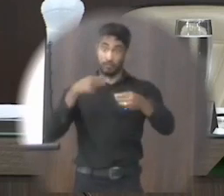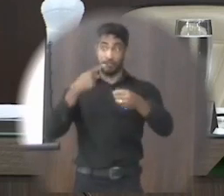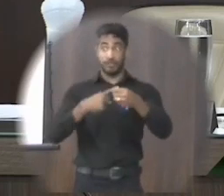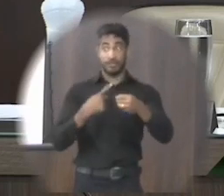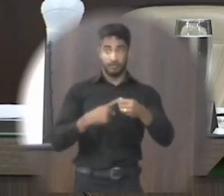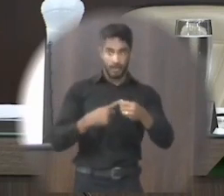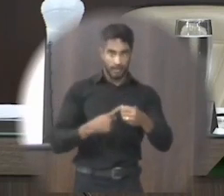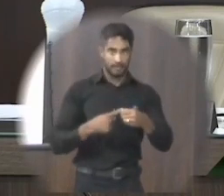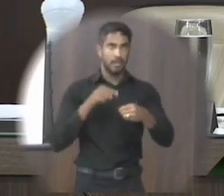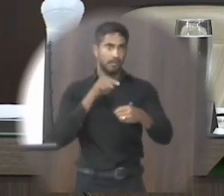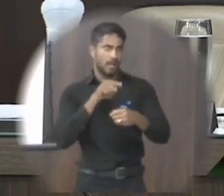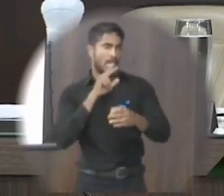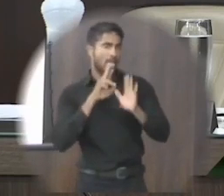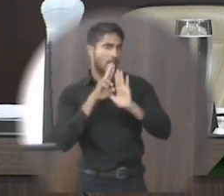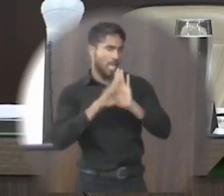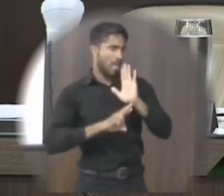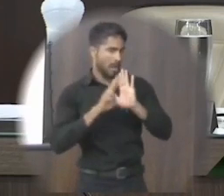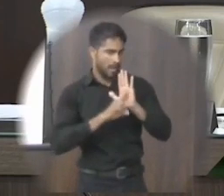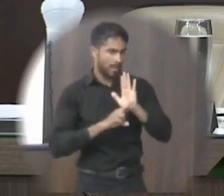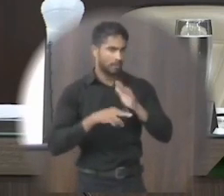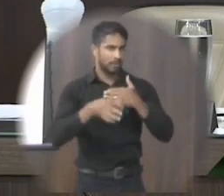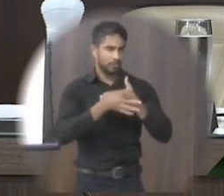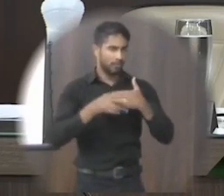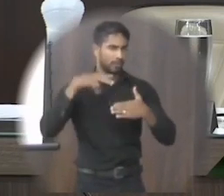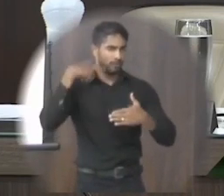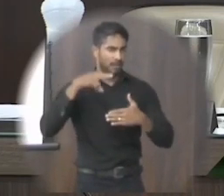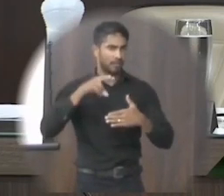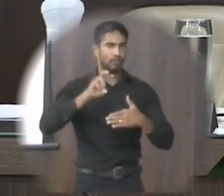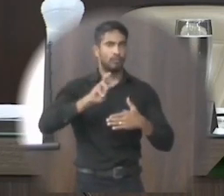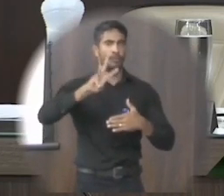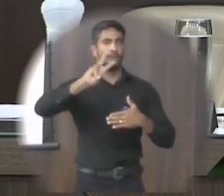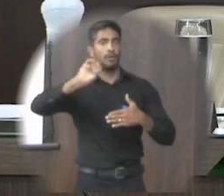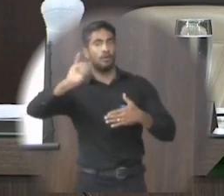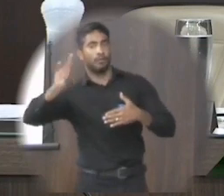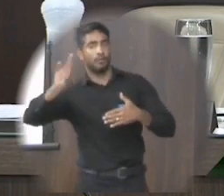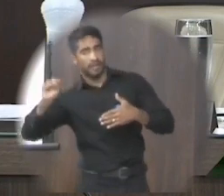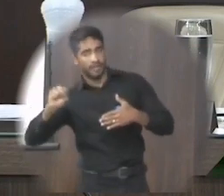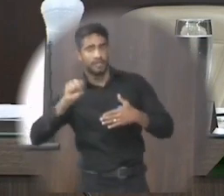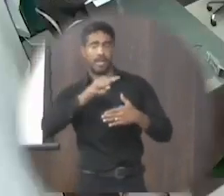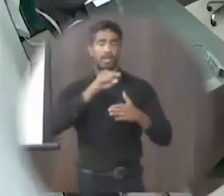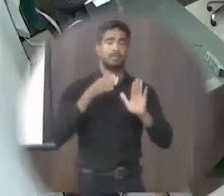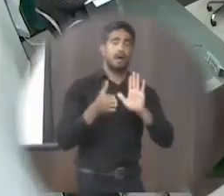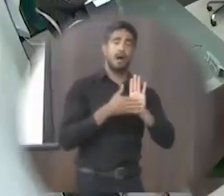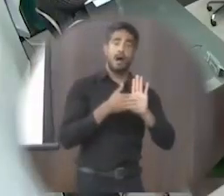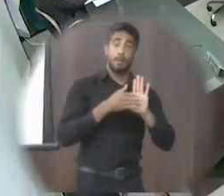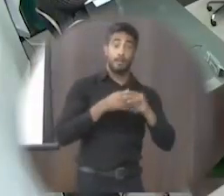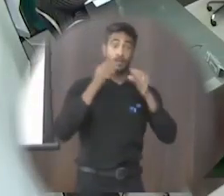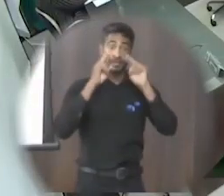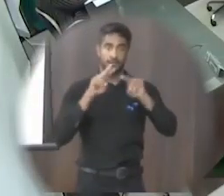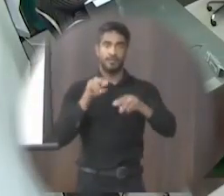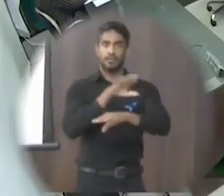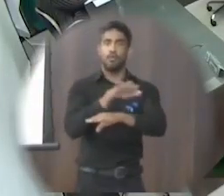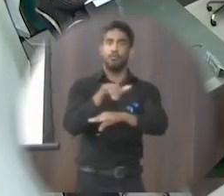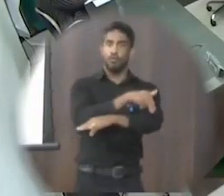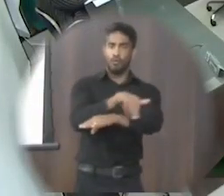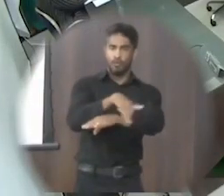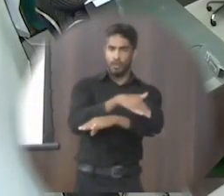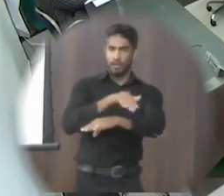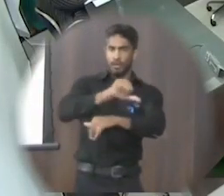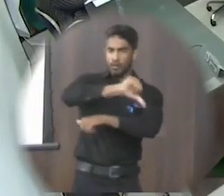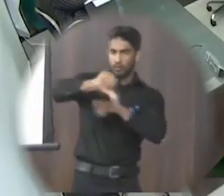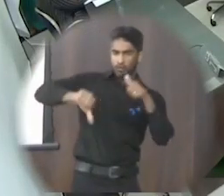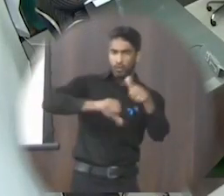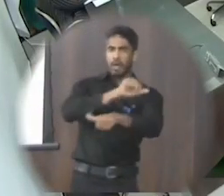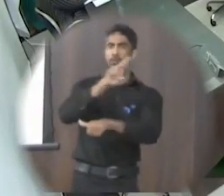Municipais. Relatório de autoria do vereador Wyris Carlos Lopes. A proposição visa denominar Rua Nova, na